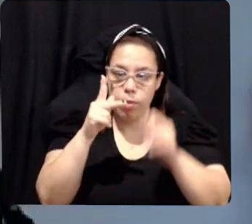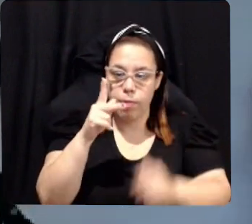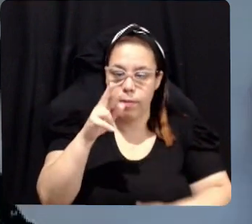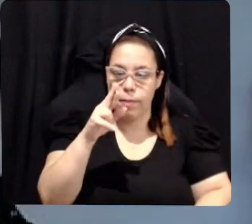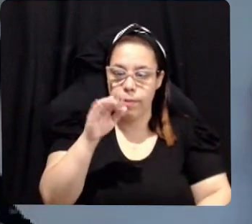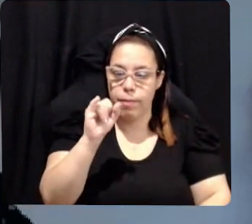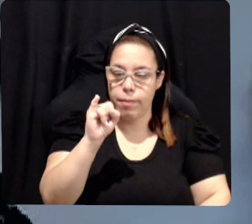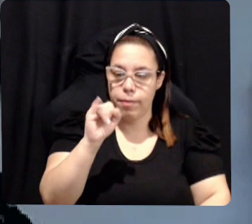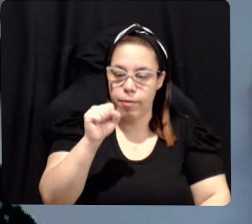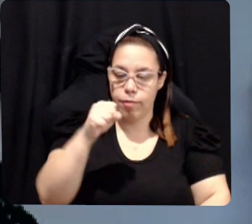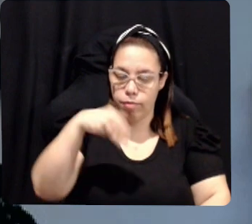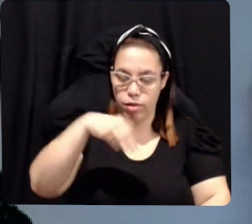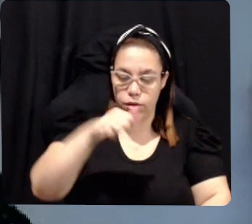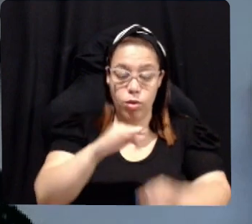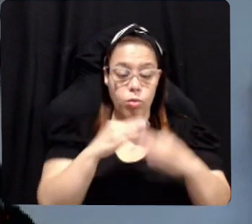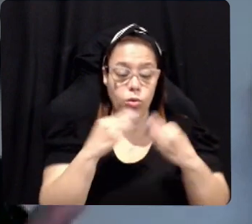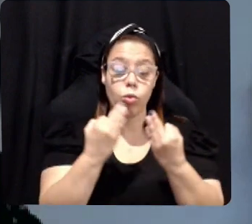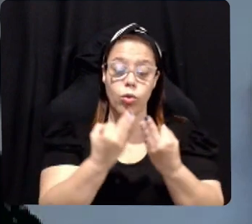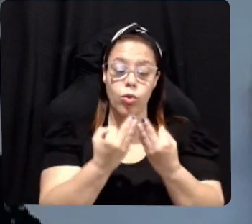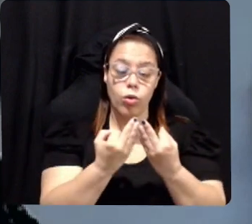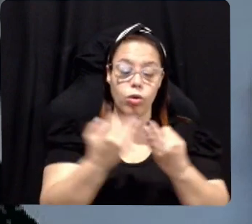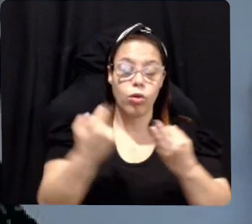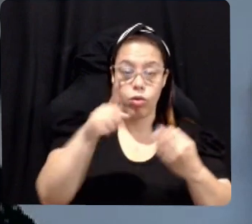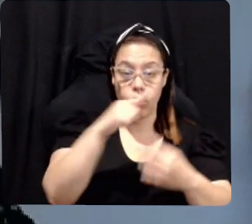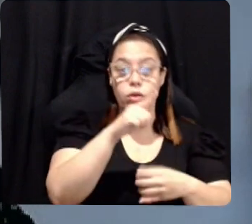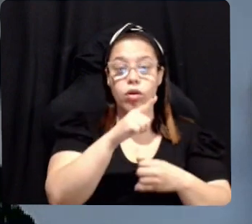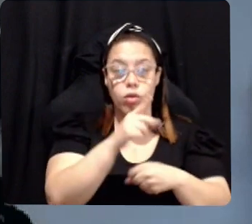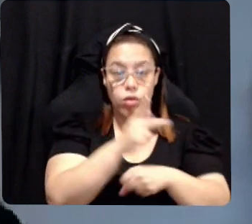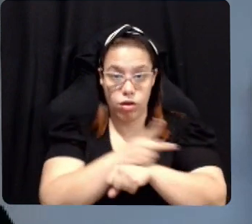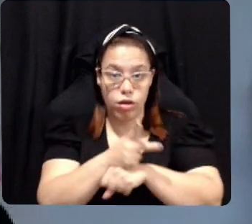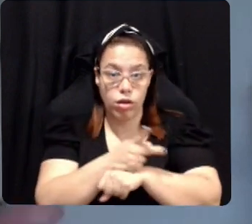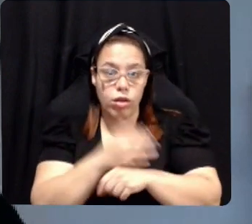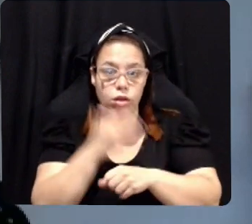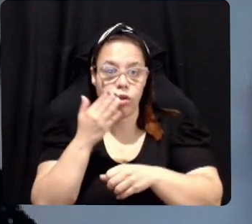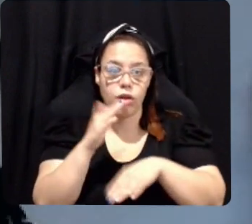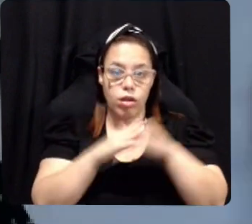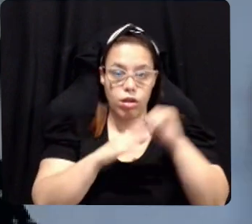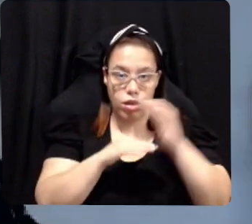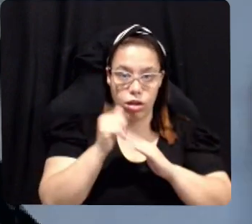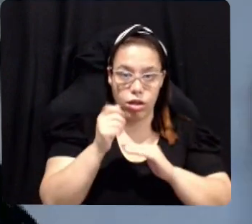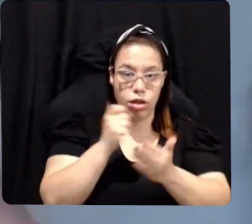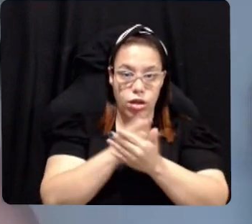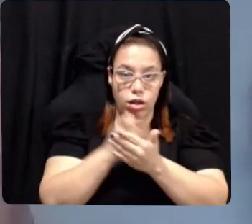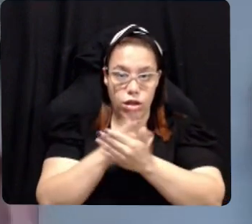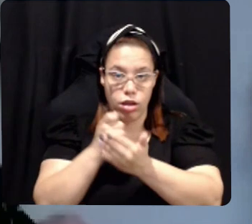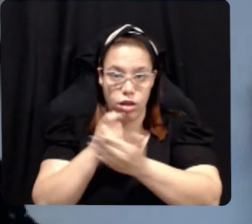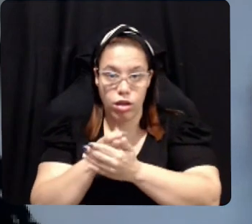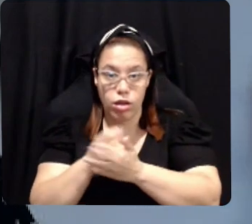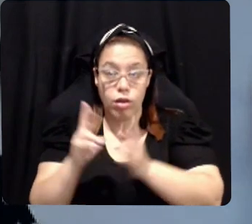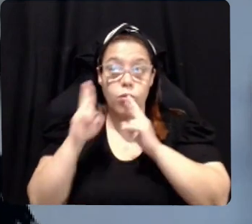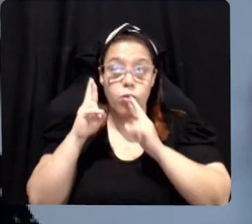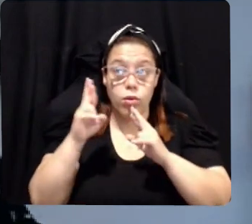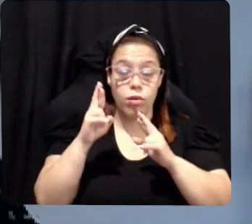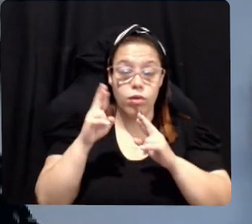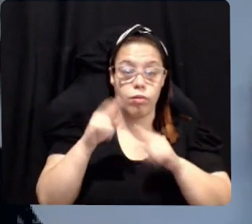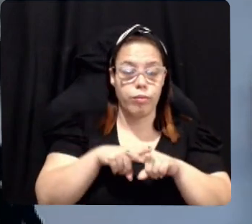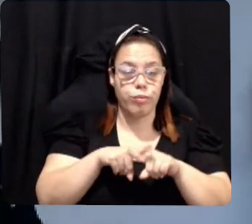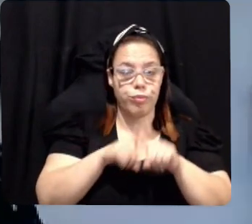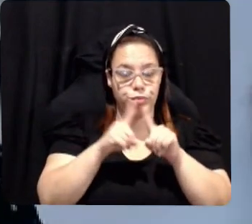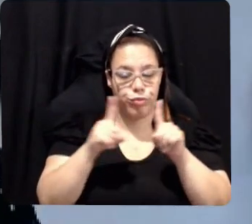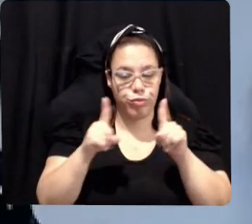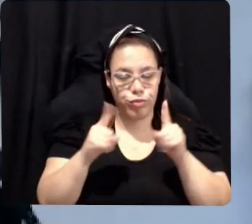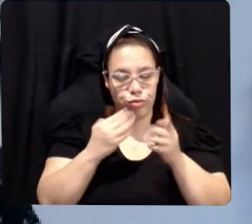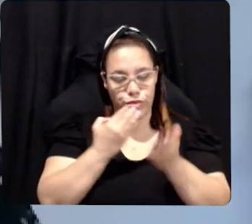com prisma, né? E muitas famílias foram atrás desse tratamento, depositaram muita